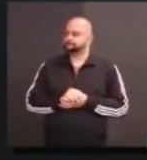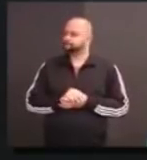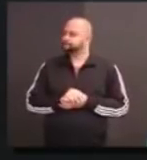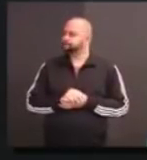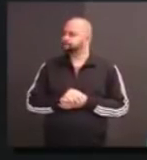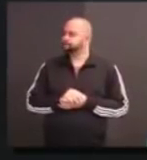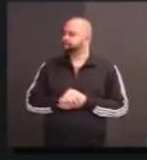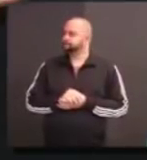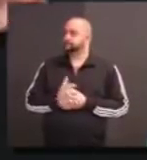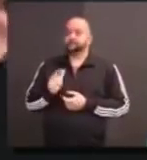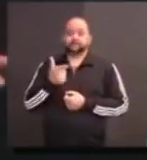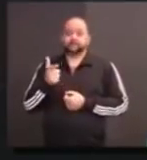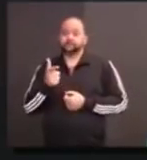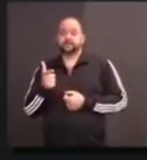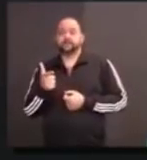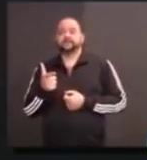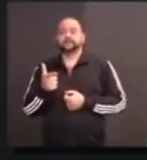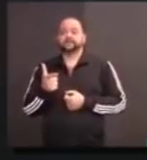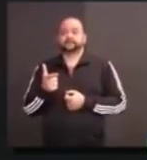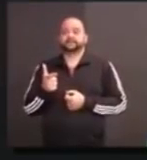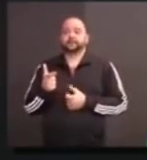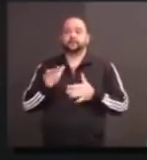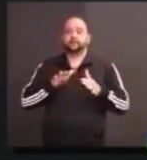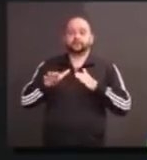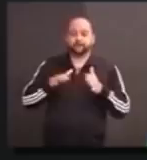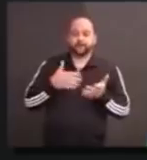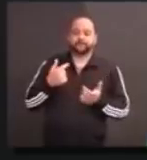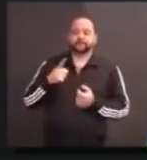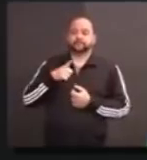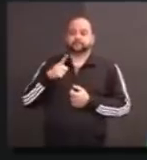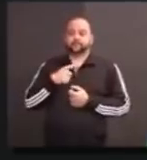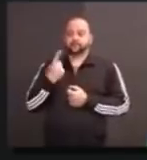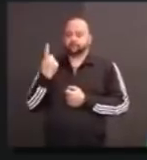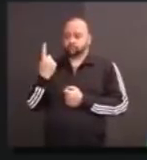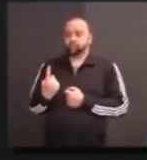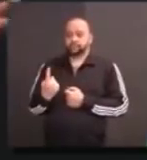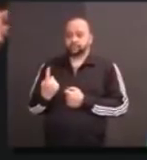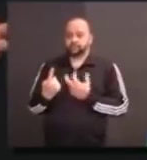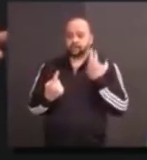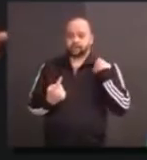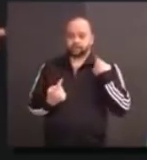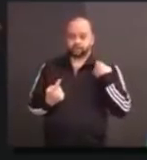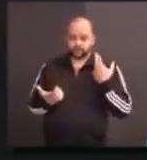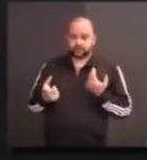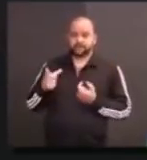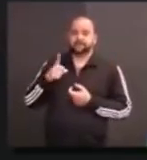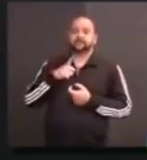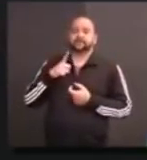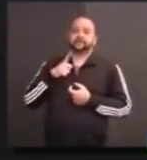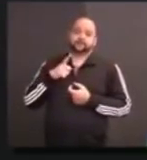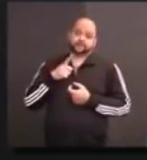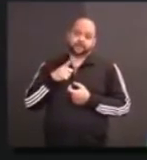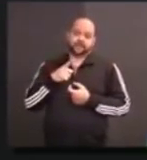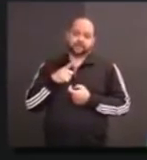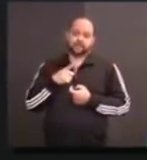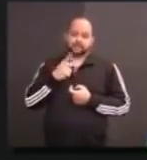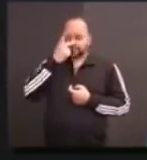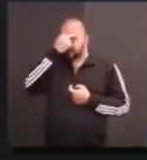não existe essa movimentação. Tem um médium, tem o presidente, que se julga dono da casa.